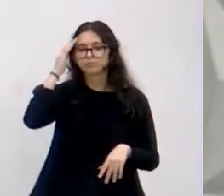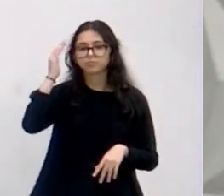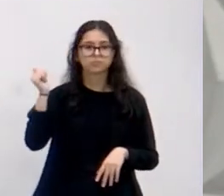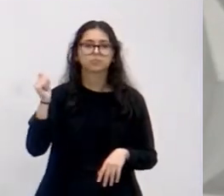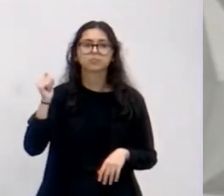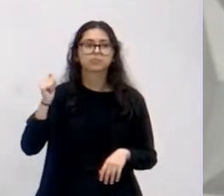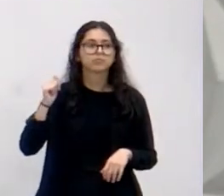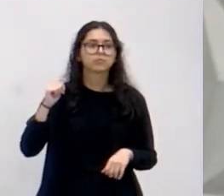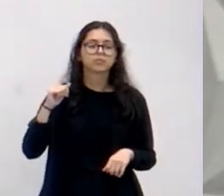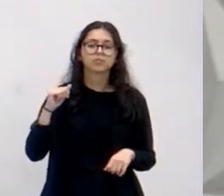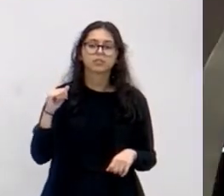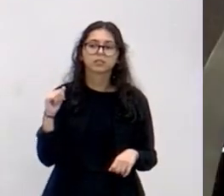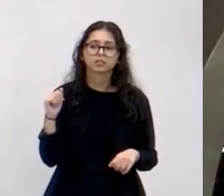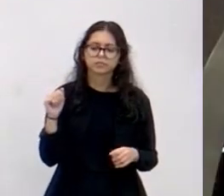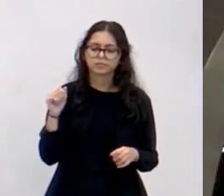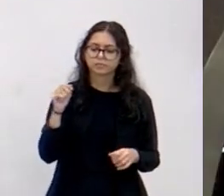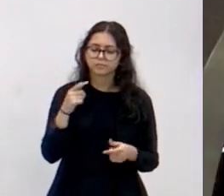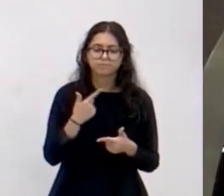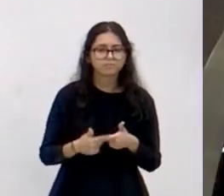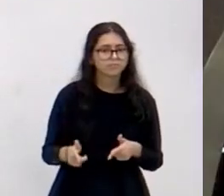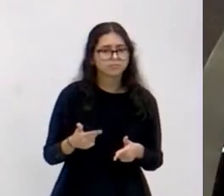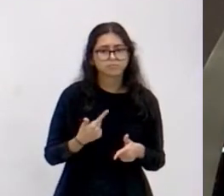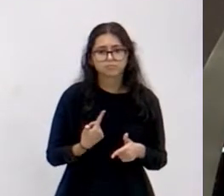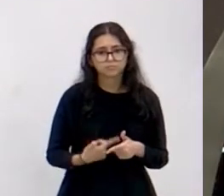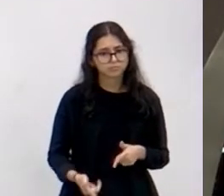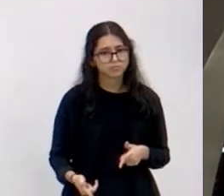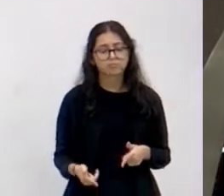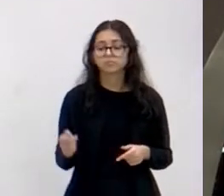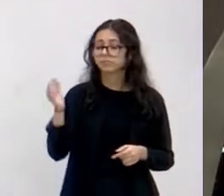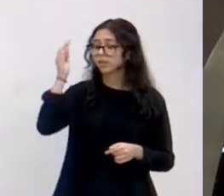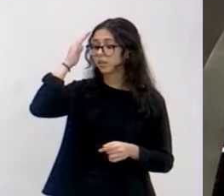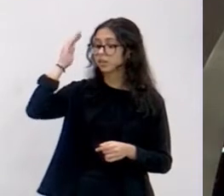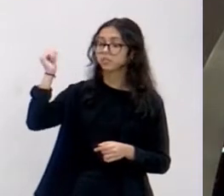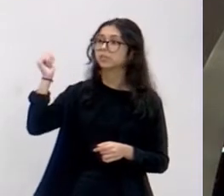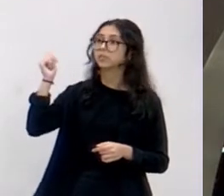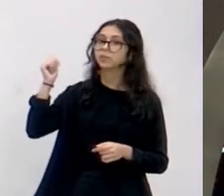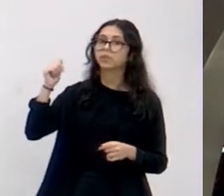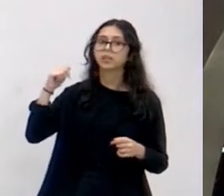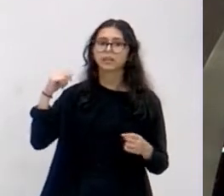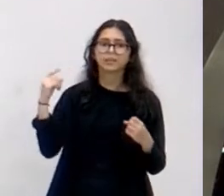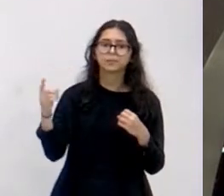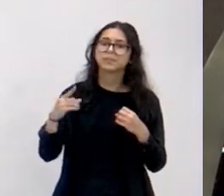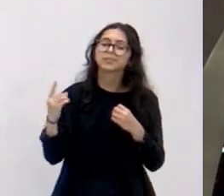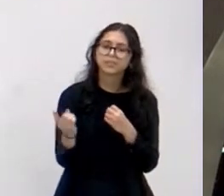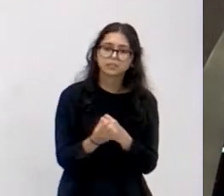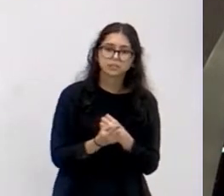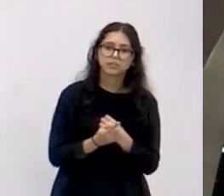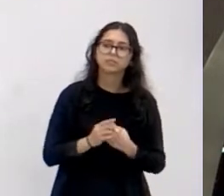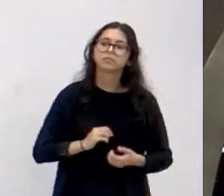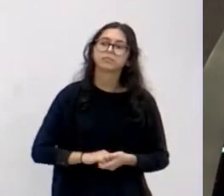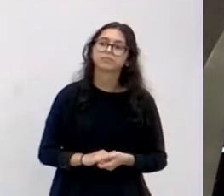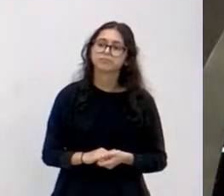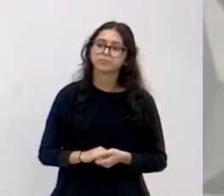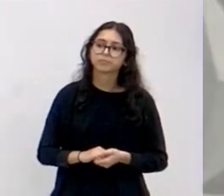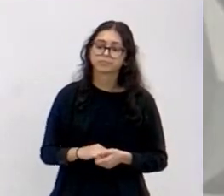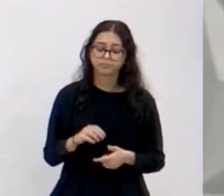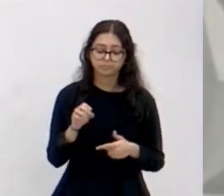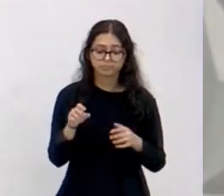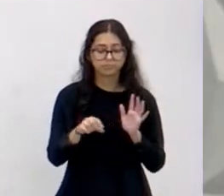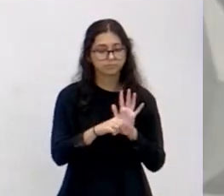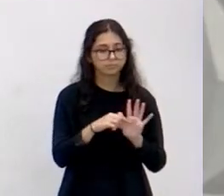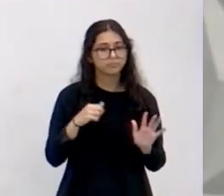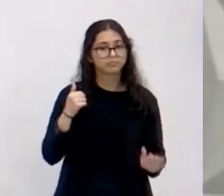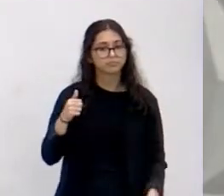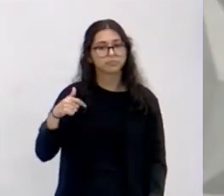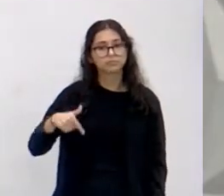perigo ele sempre soube que a vida dele estava por um fio no capítulo 17 no capítulo 18